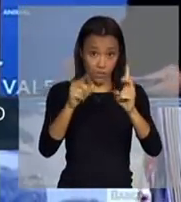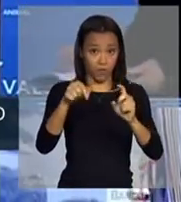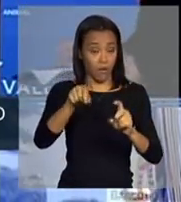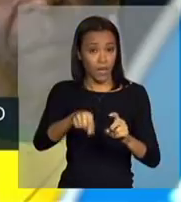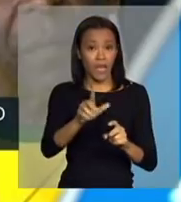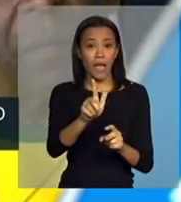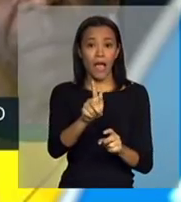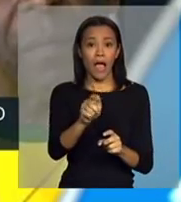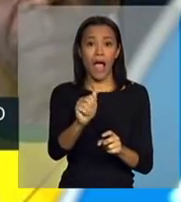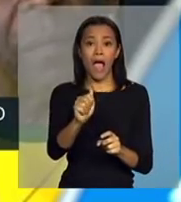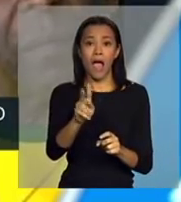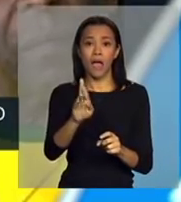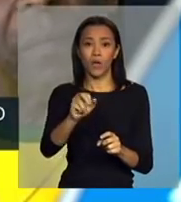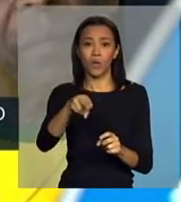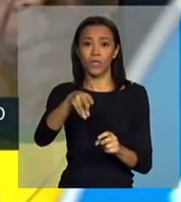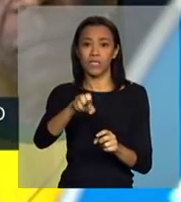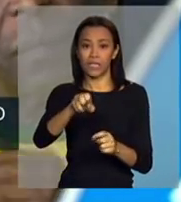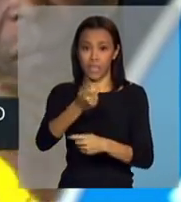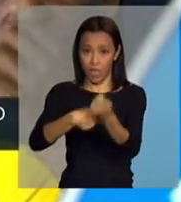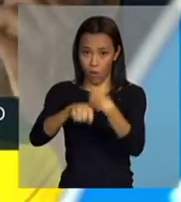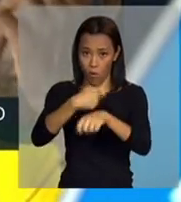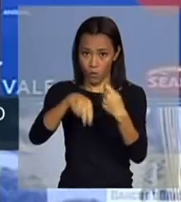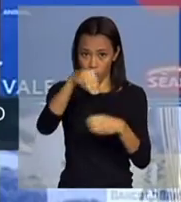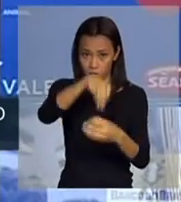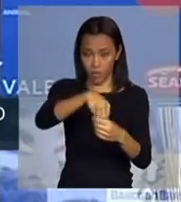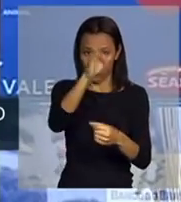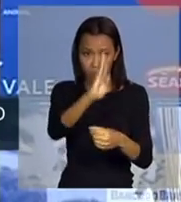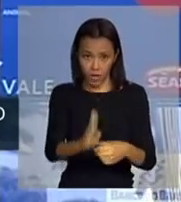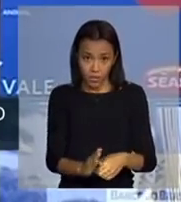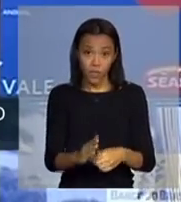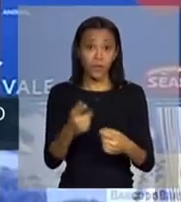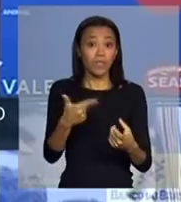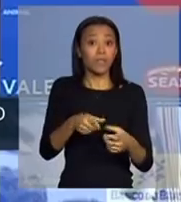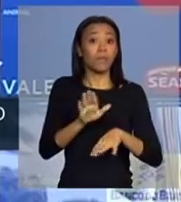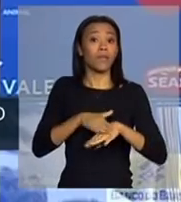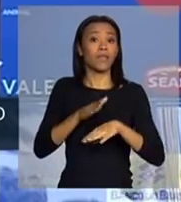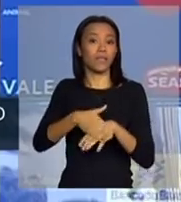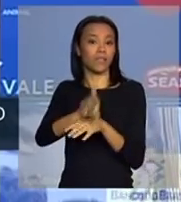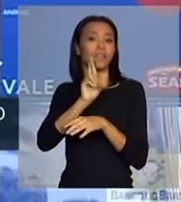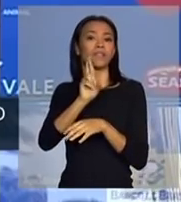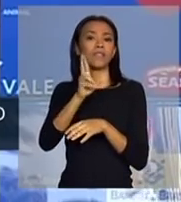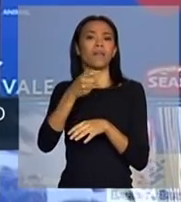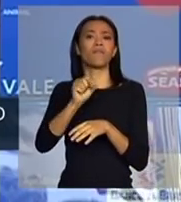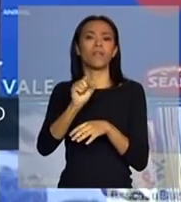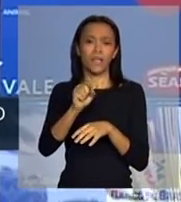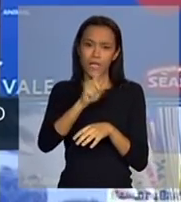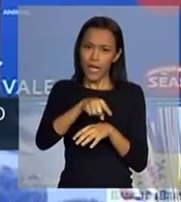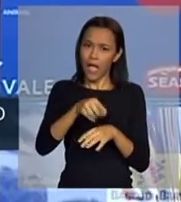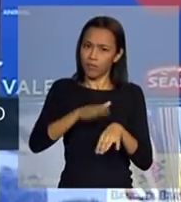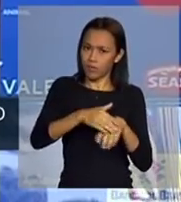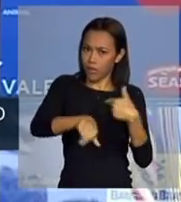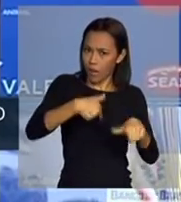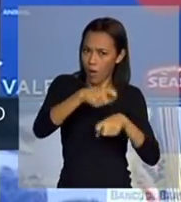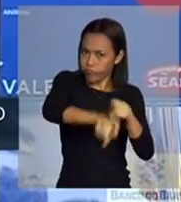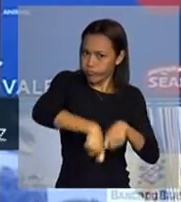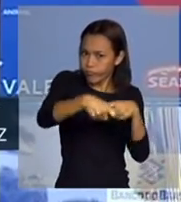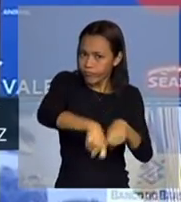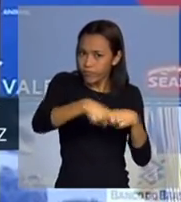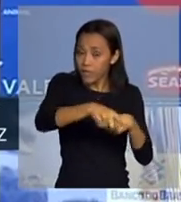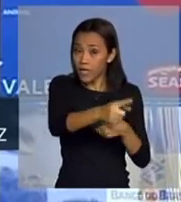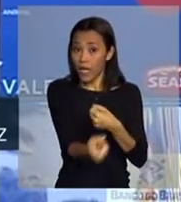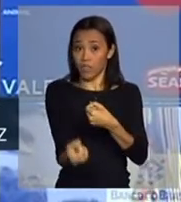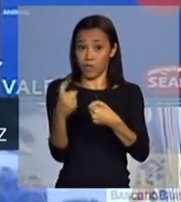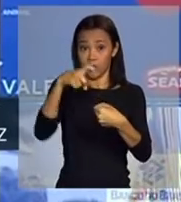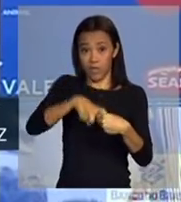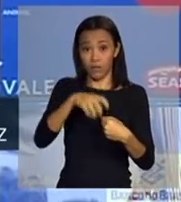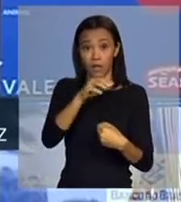no exterior, que tem à sua frente ninguém menos do que o atleta do século, que é também um produtor rural e associado honorário